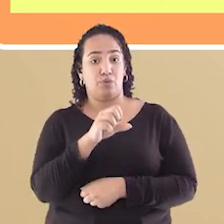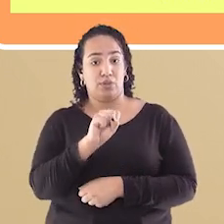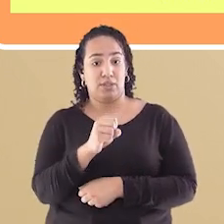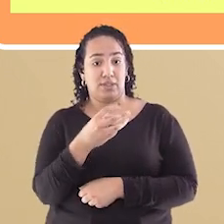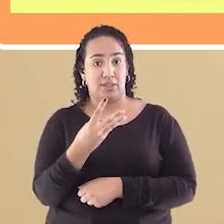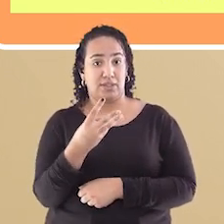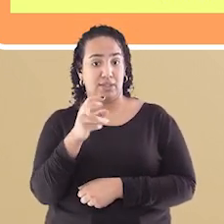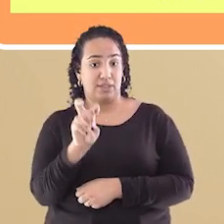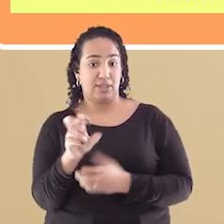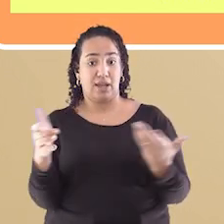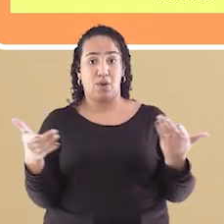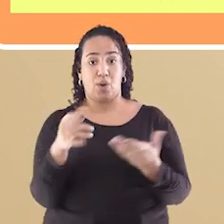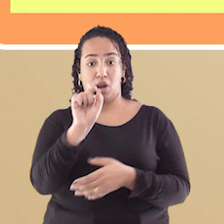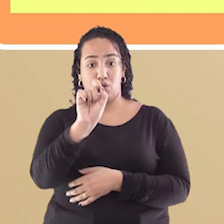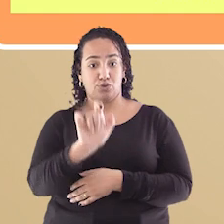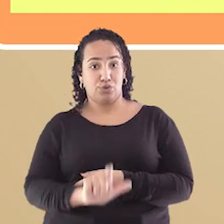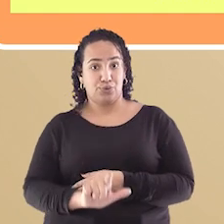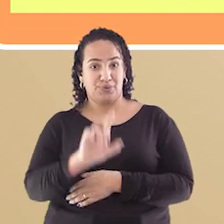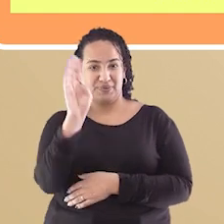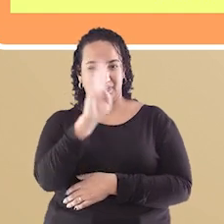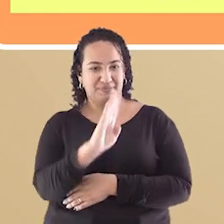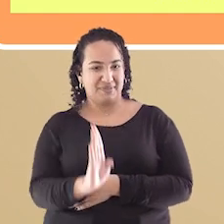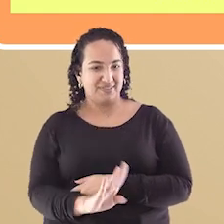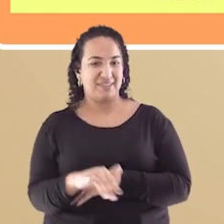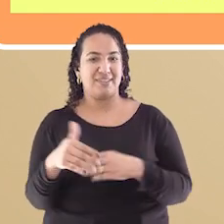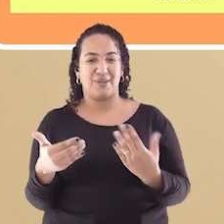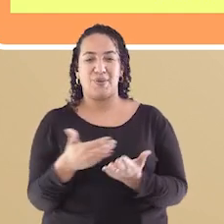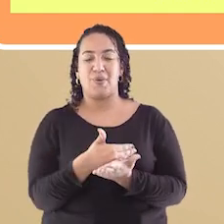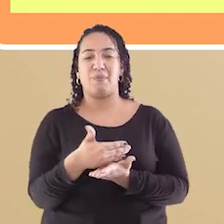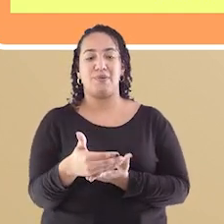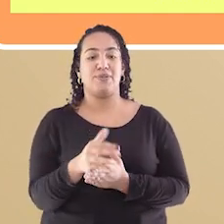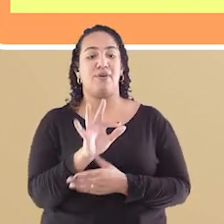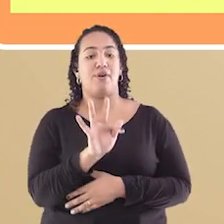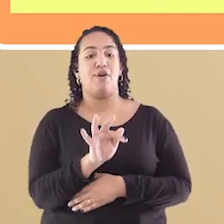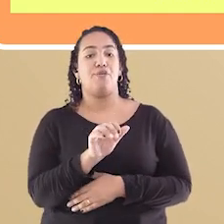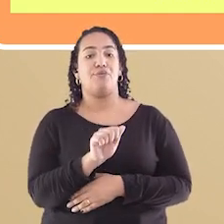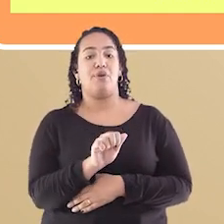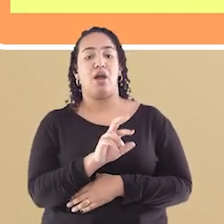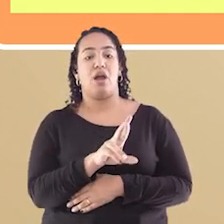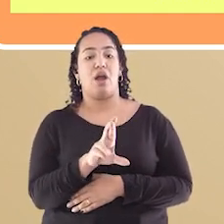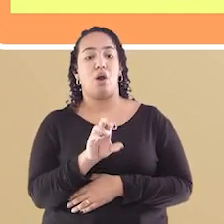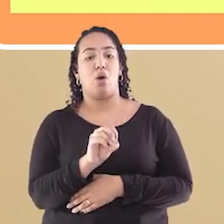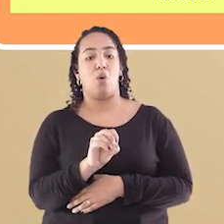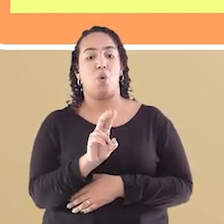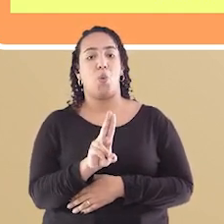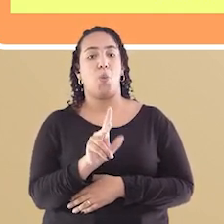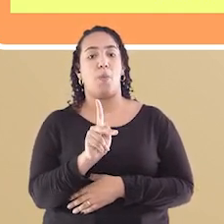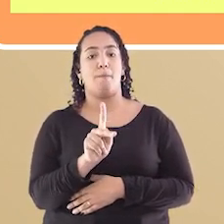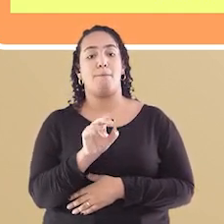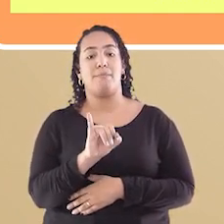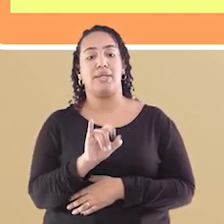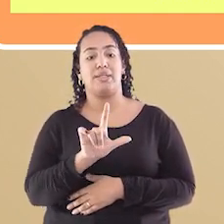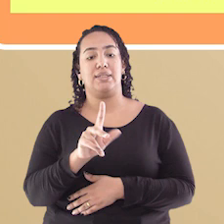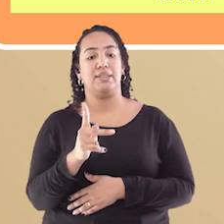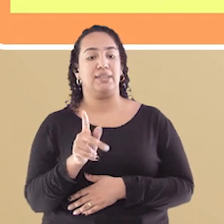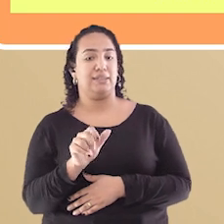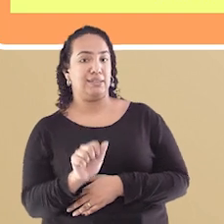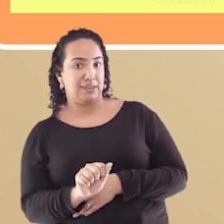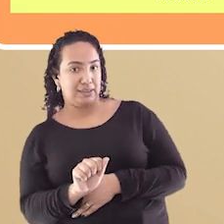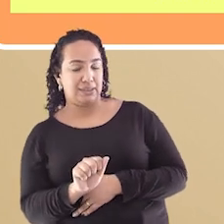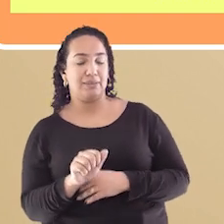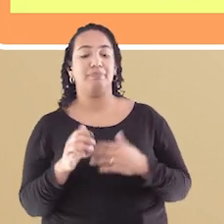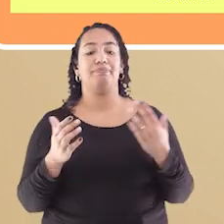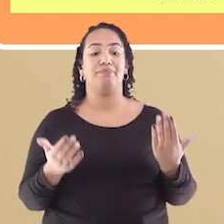a gente vai lá para o sul do país, onde se iniciou a Farroupilha, ou Guerra dos Farrapos. Diferente das